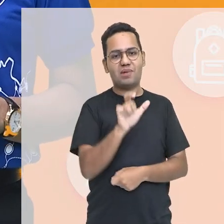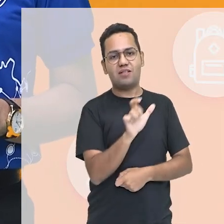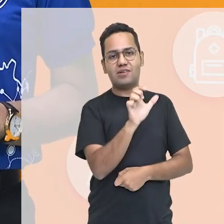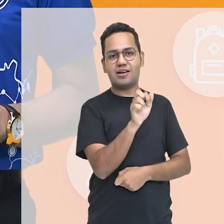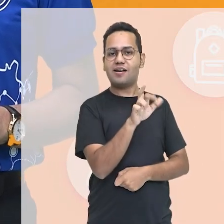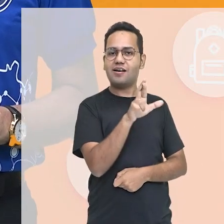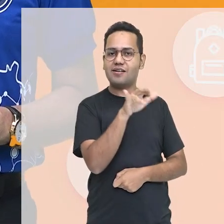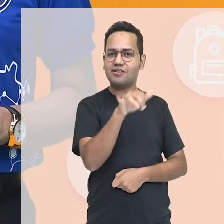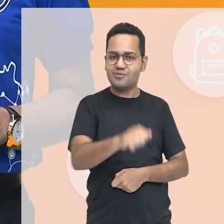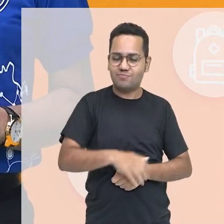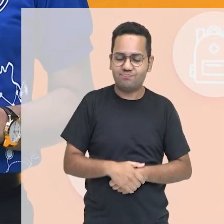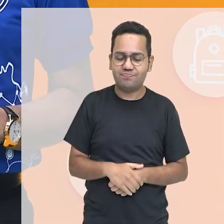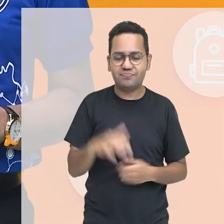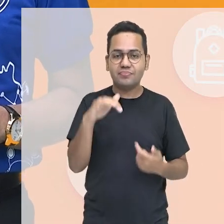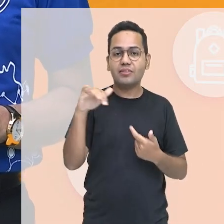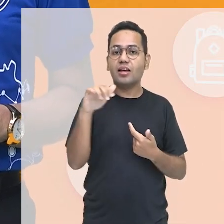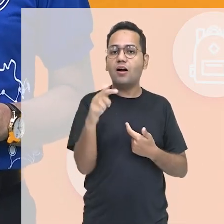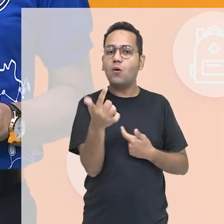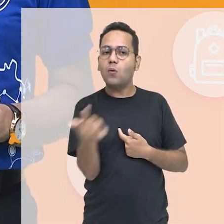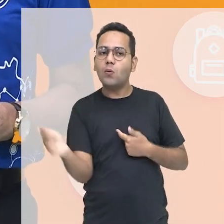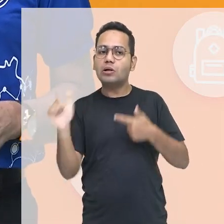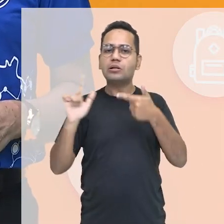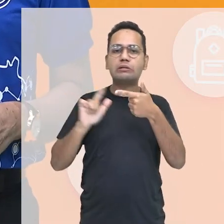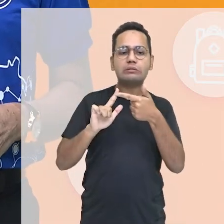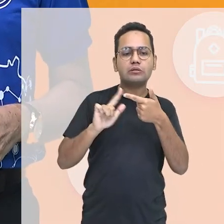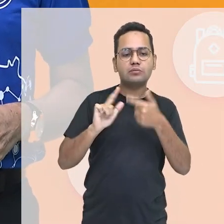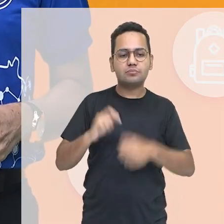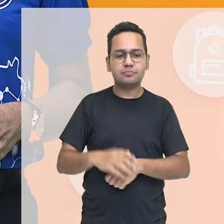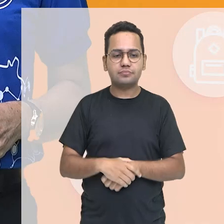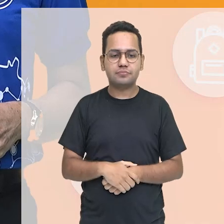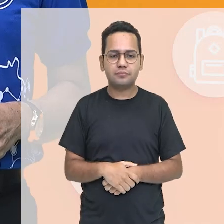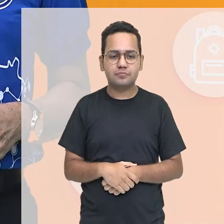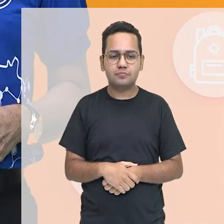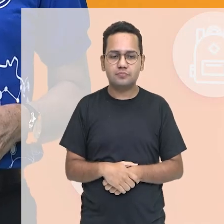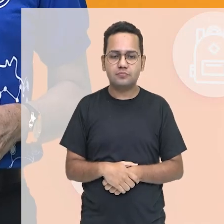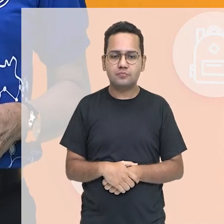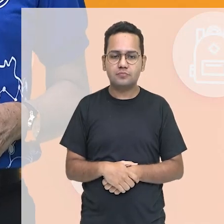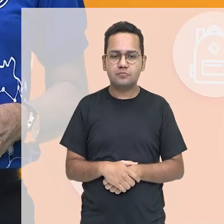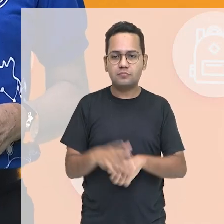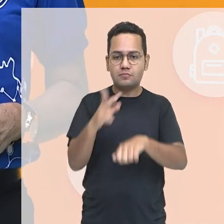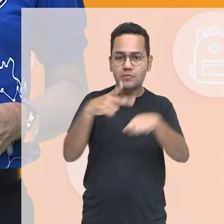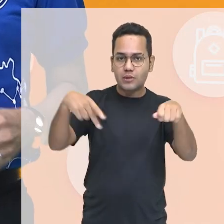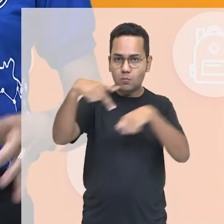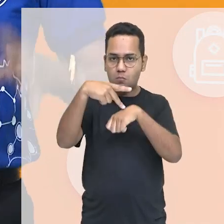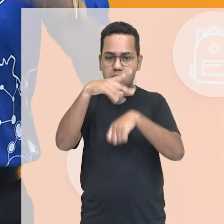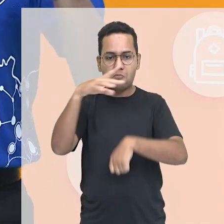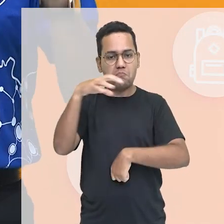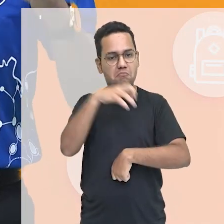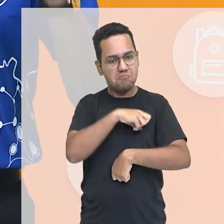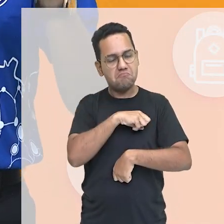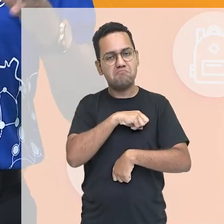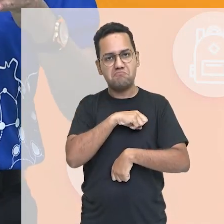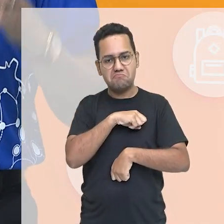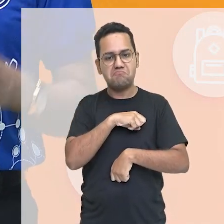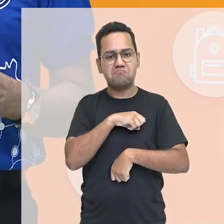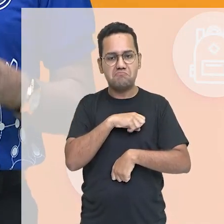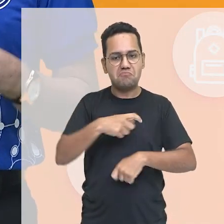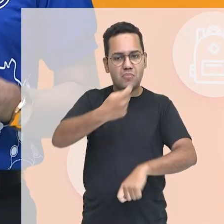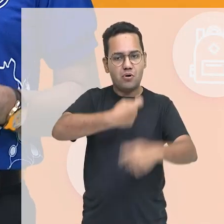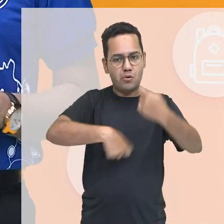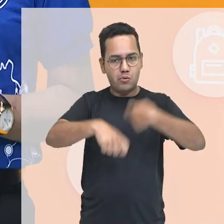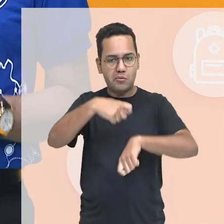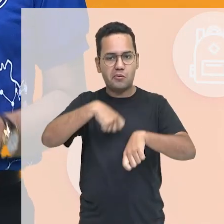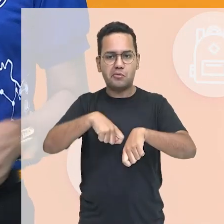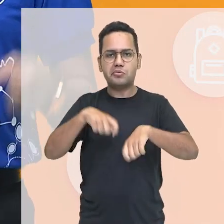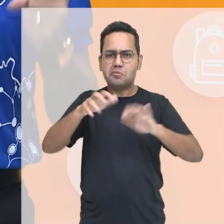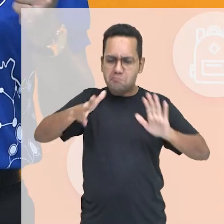A segunda característica que nós trouxemos é o forte nacionalismo econômico. Só o nosso país